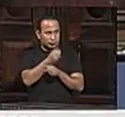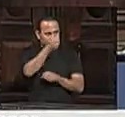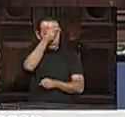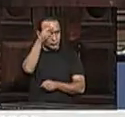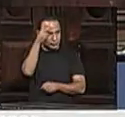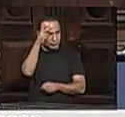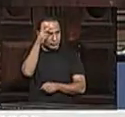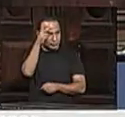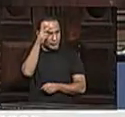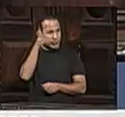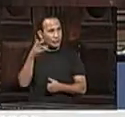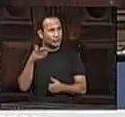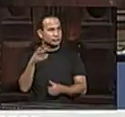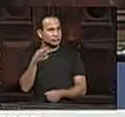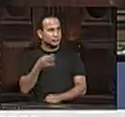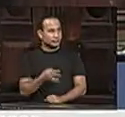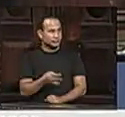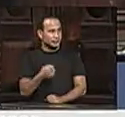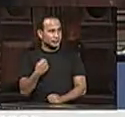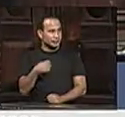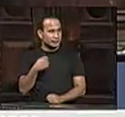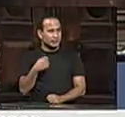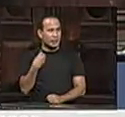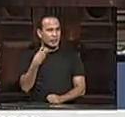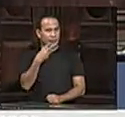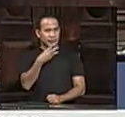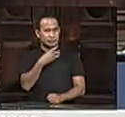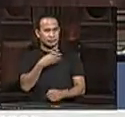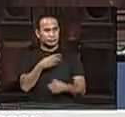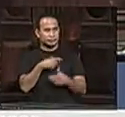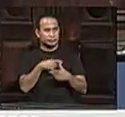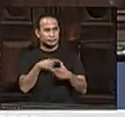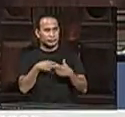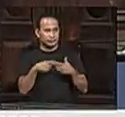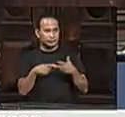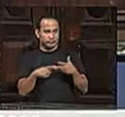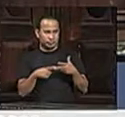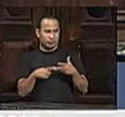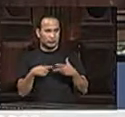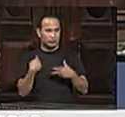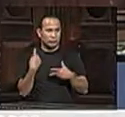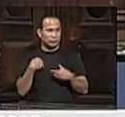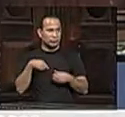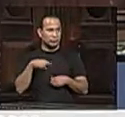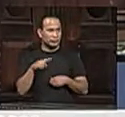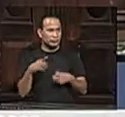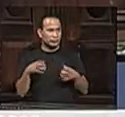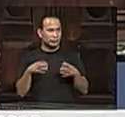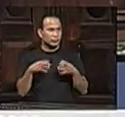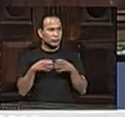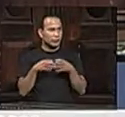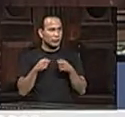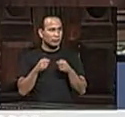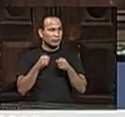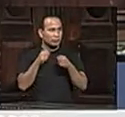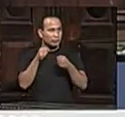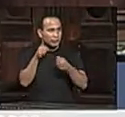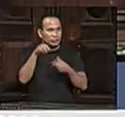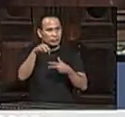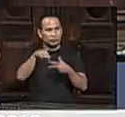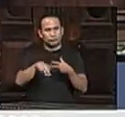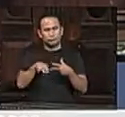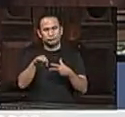fato consolidadas, têm que cumprir as 3 etapas, nós vamos arguir ao Poder Judiciário qual